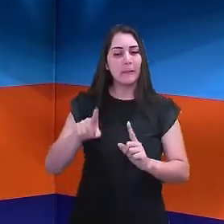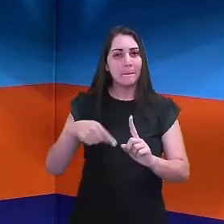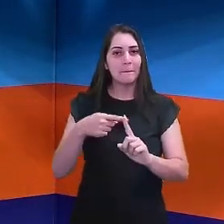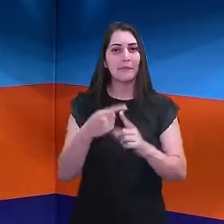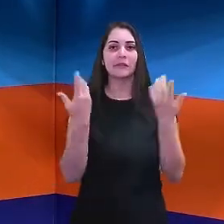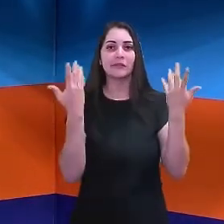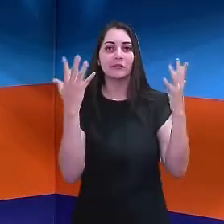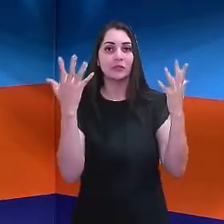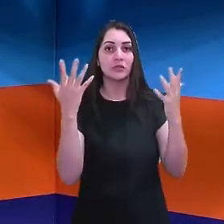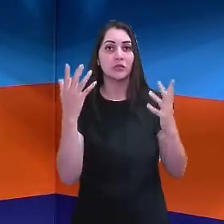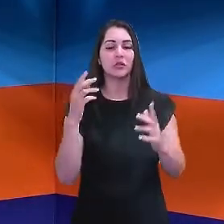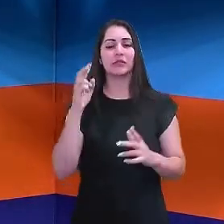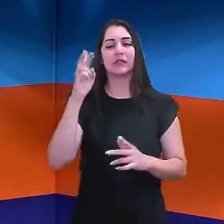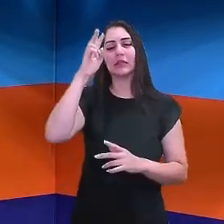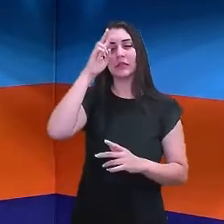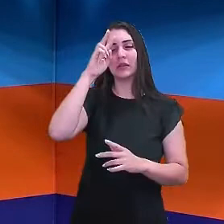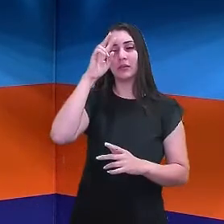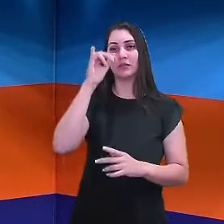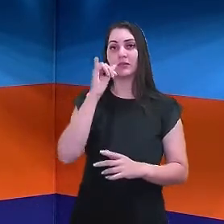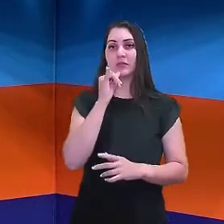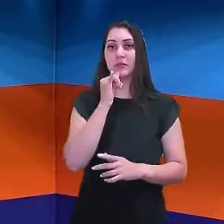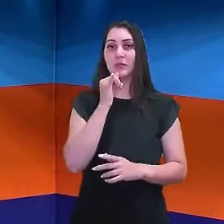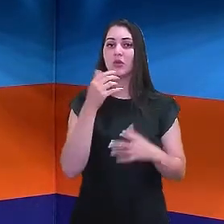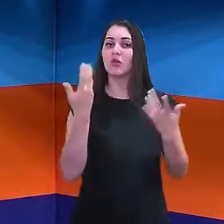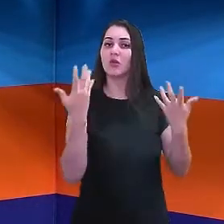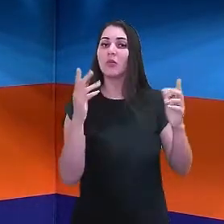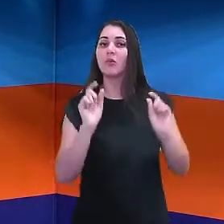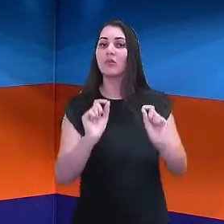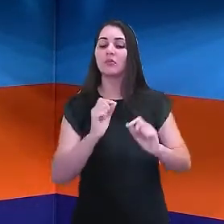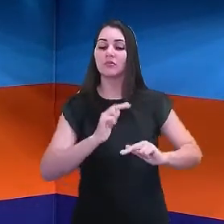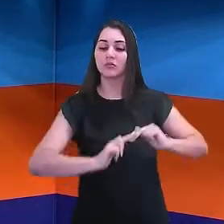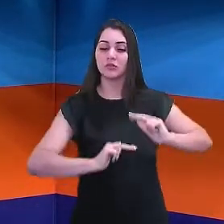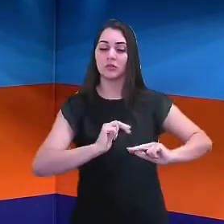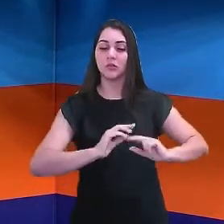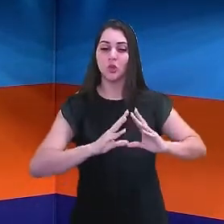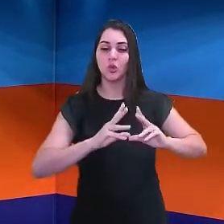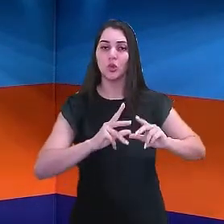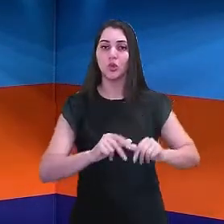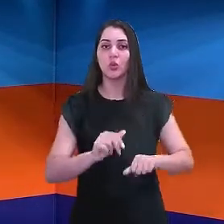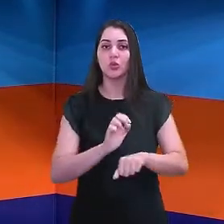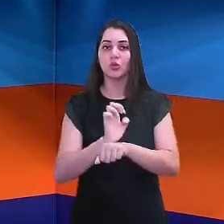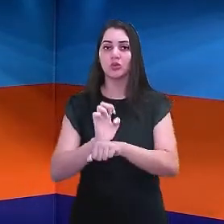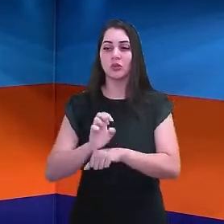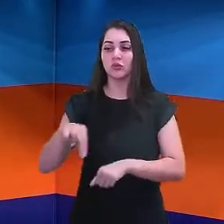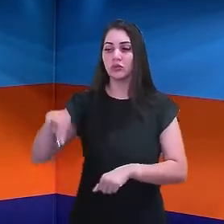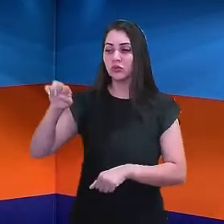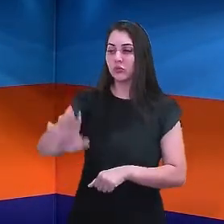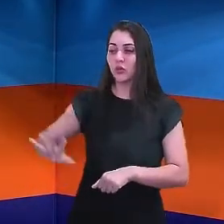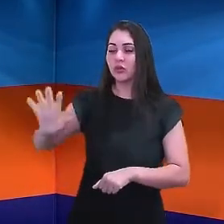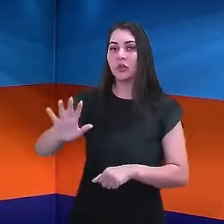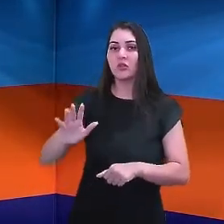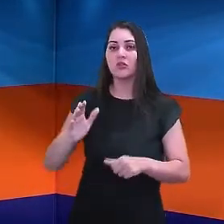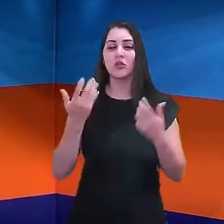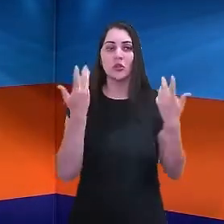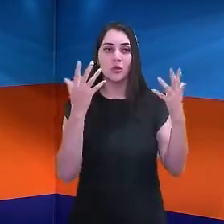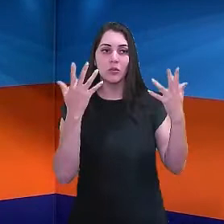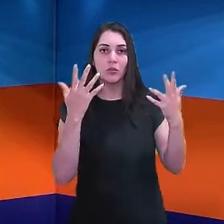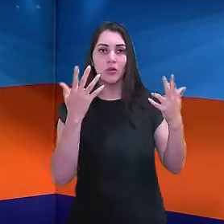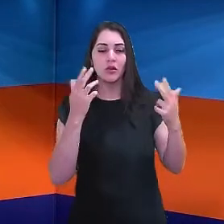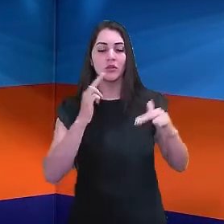Mas lembrando, pronto, a gente comemora o São João. Todo estado nordestino comemora o São João, mas cada um tem